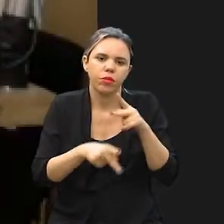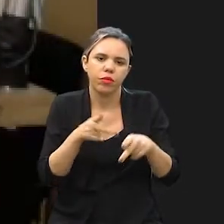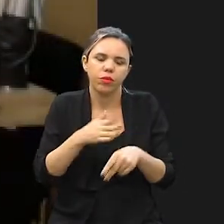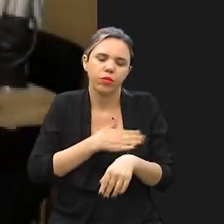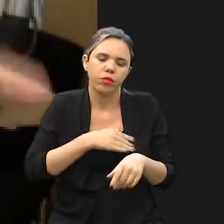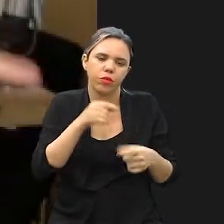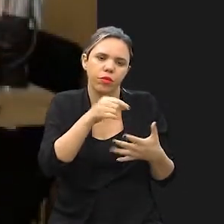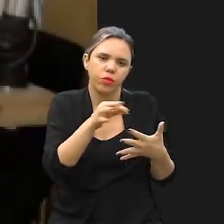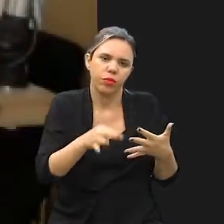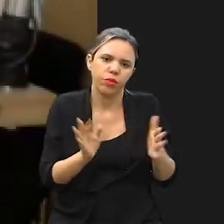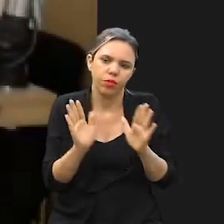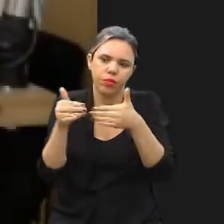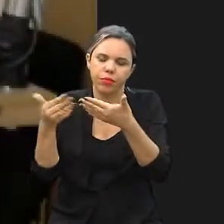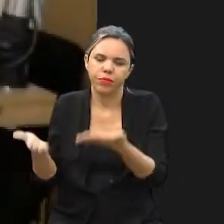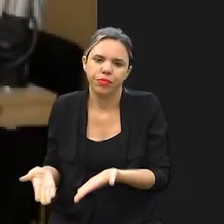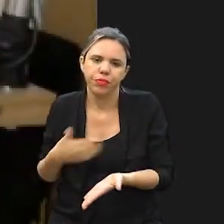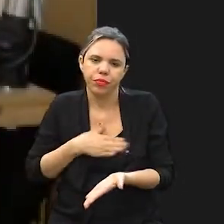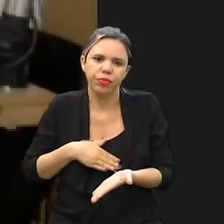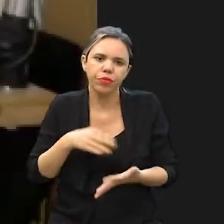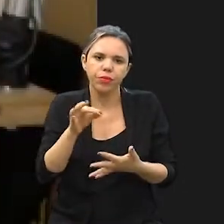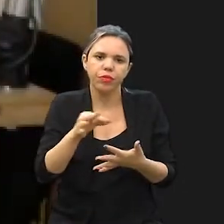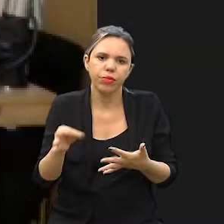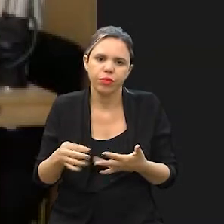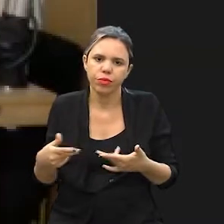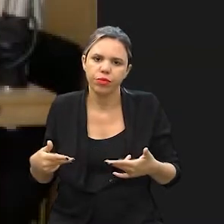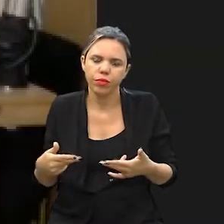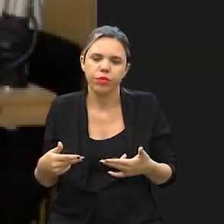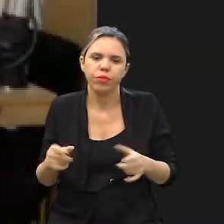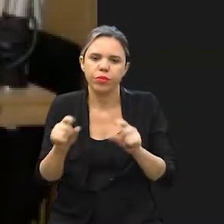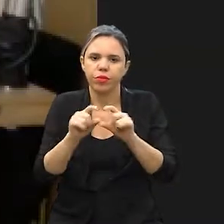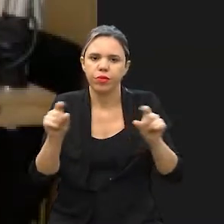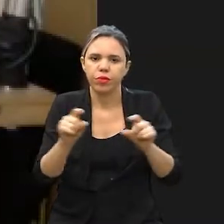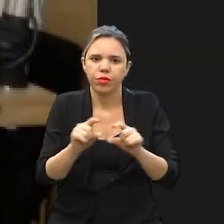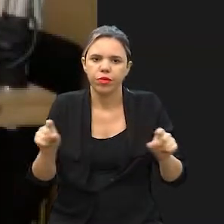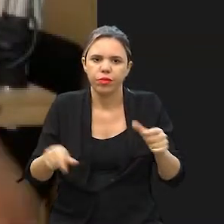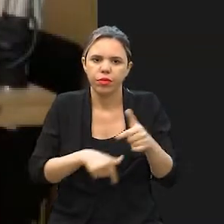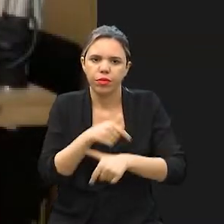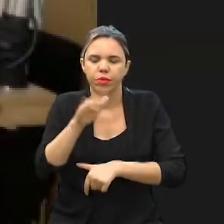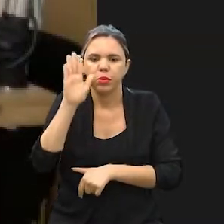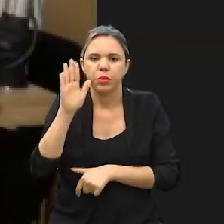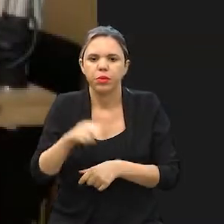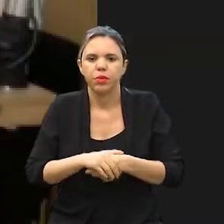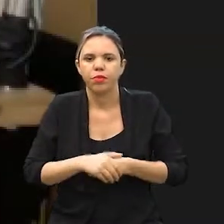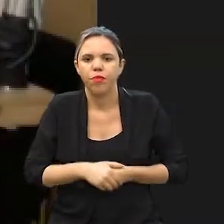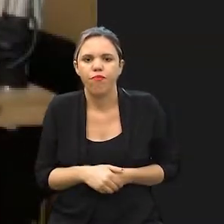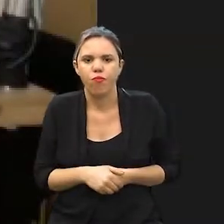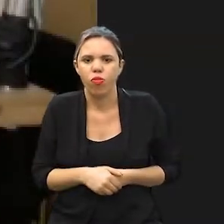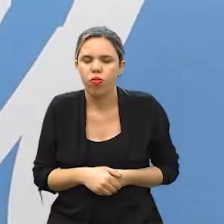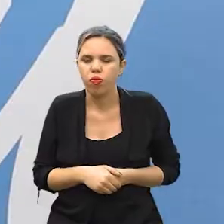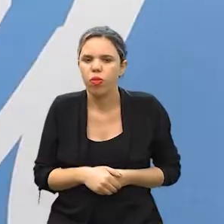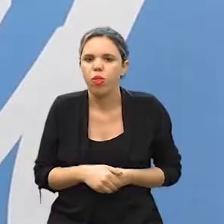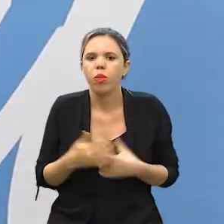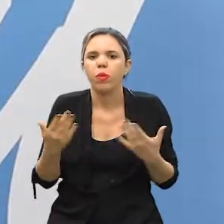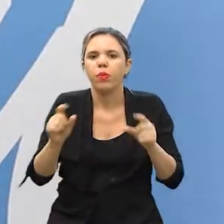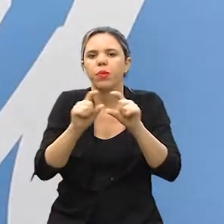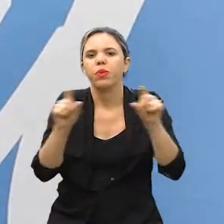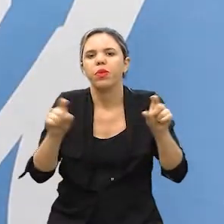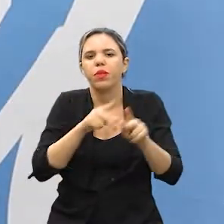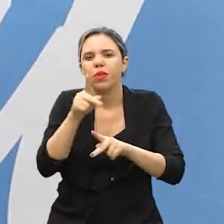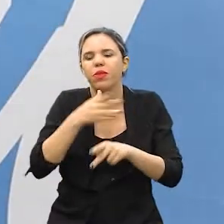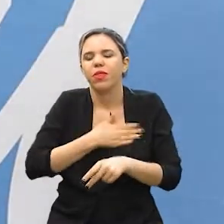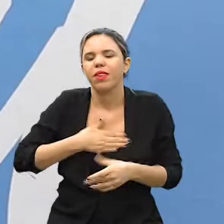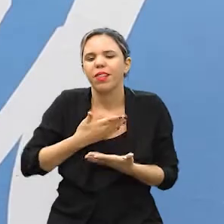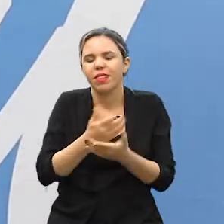gostou disso? Então vamos focar nisso aqui. Ah, o pessoal gostou desse bordão? Vamos trabalhar mais esse bordão. Qual que é um bordão que o